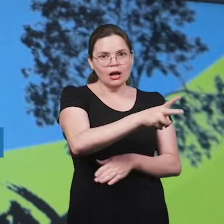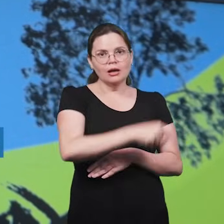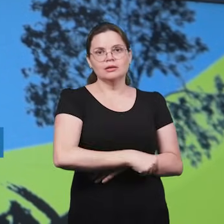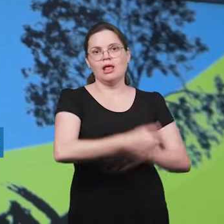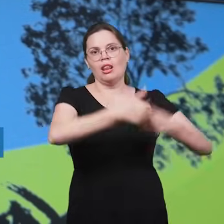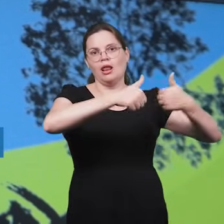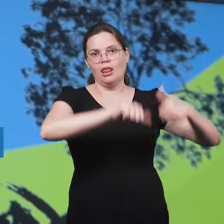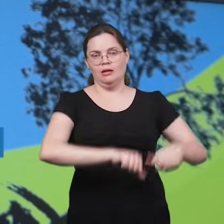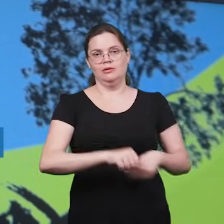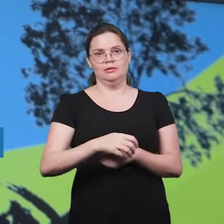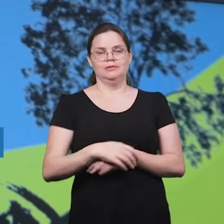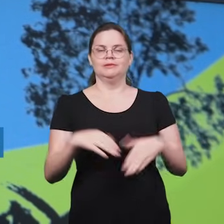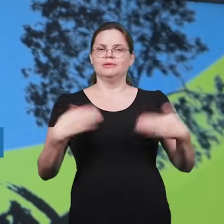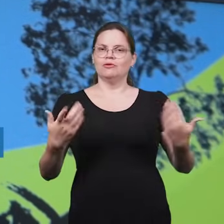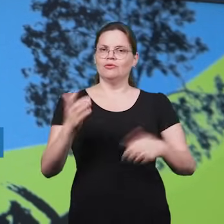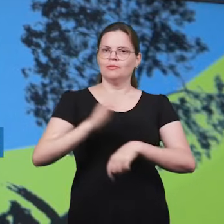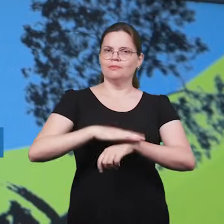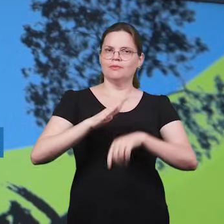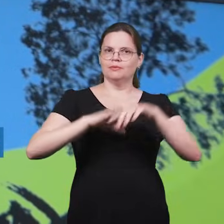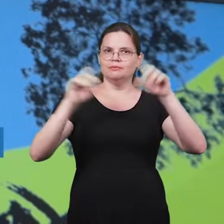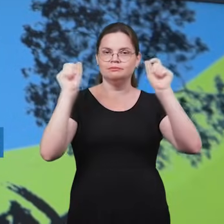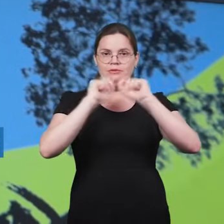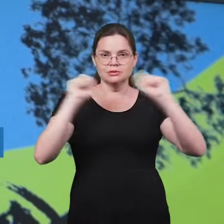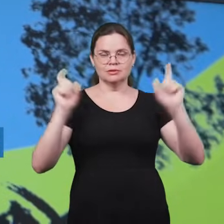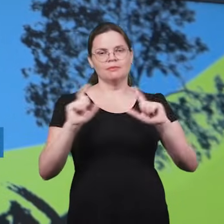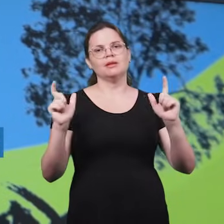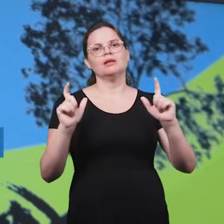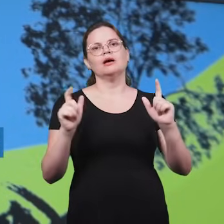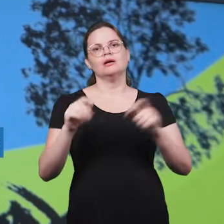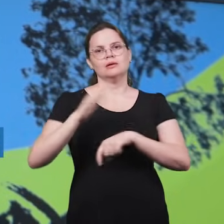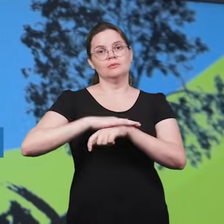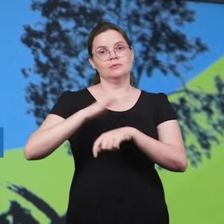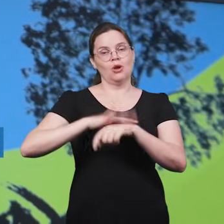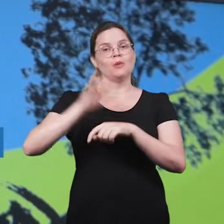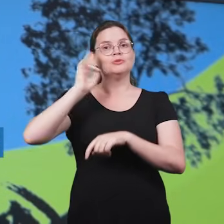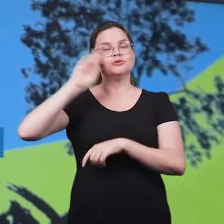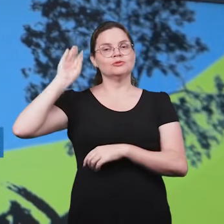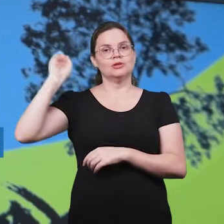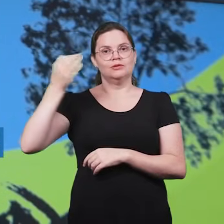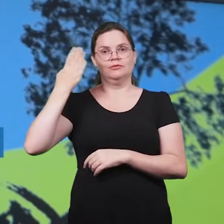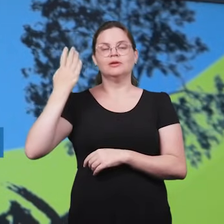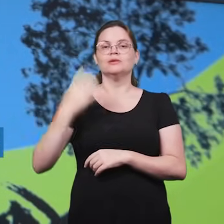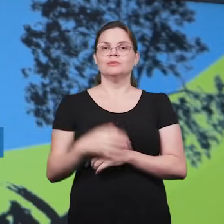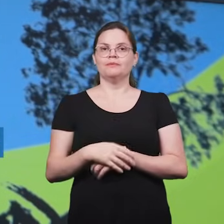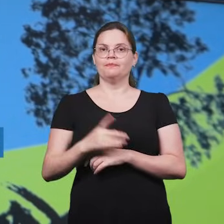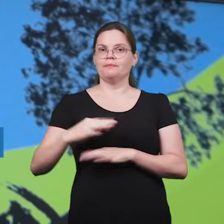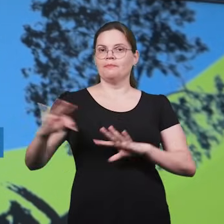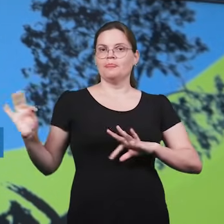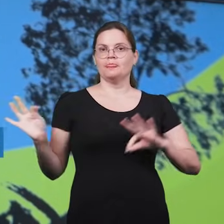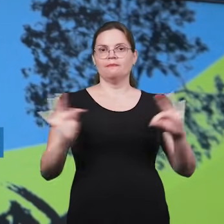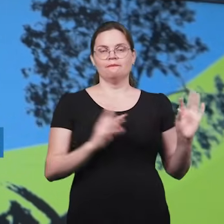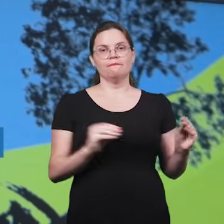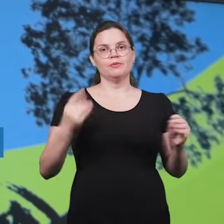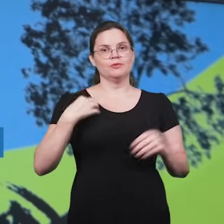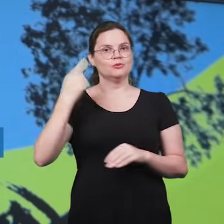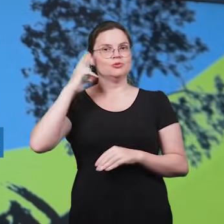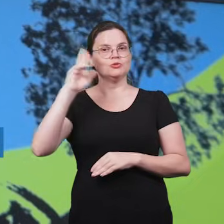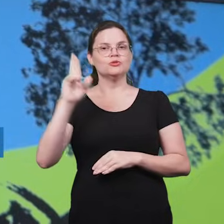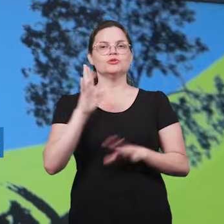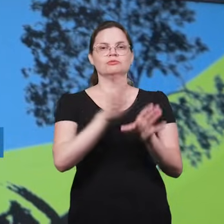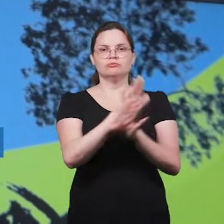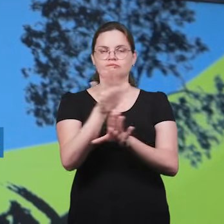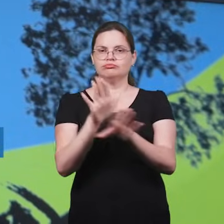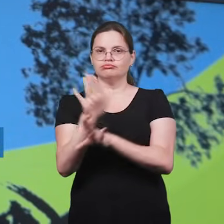casa. Então foi um momento de despertamento do Senhor e em todas as coisas Ele foi conduzindo ao longo